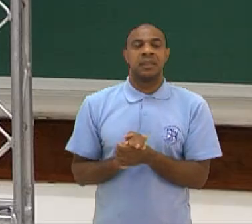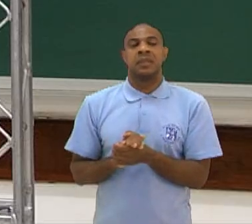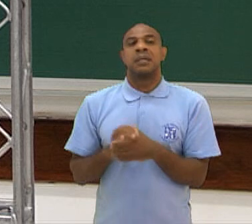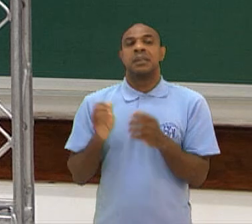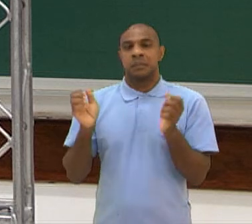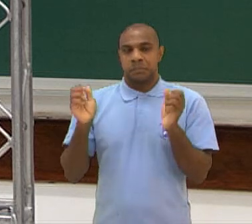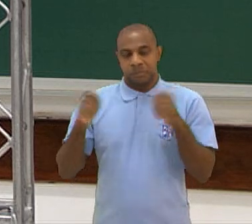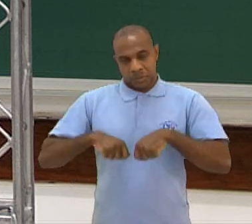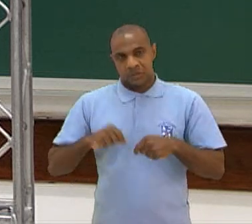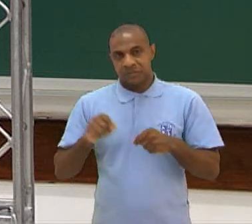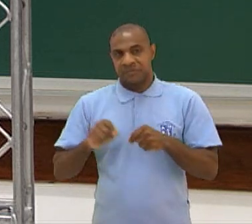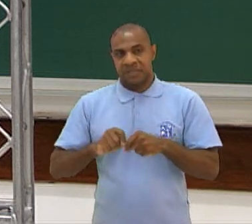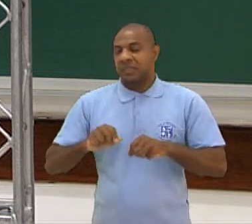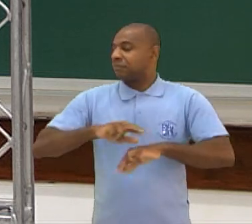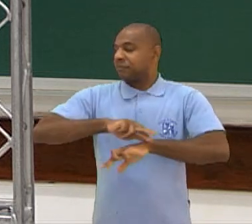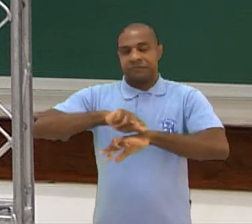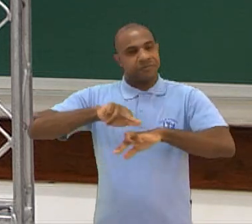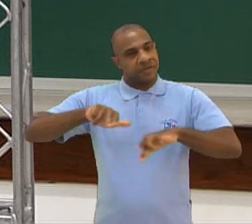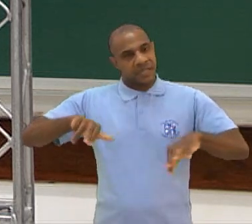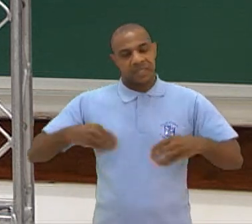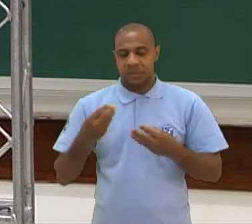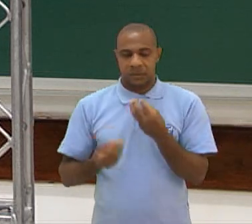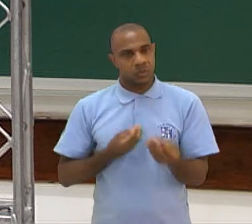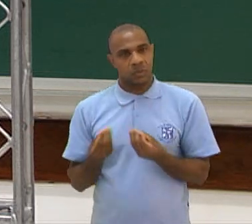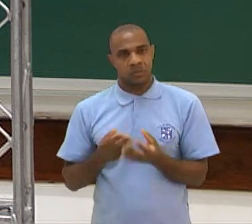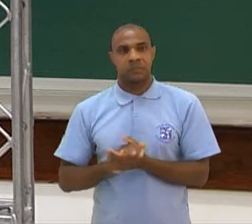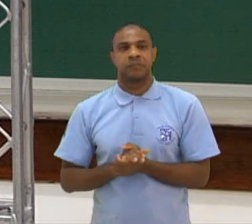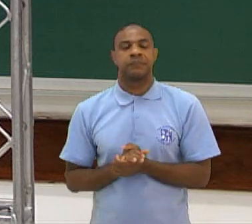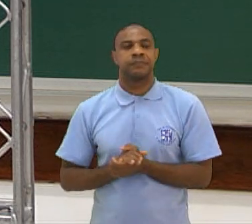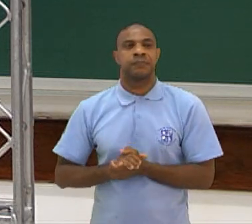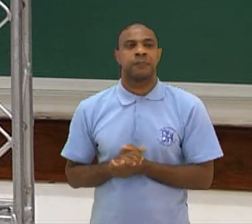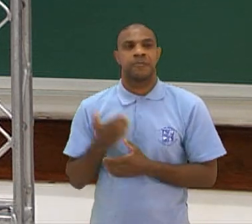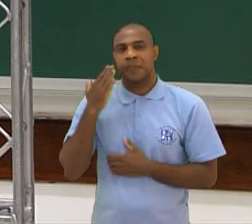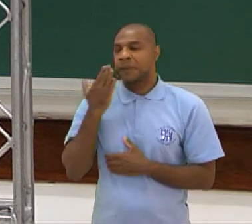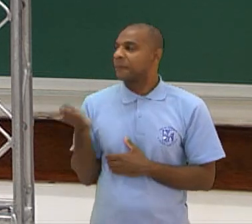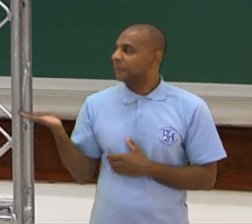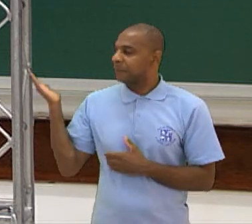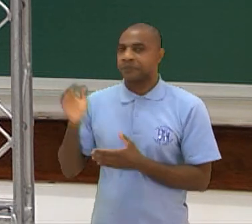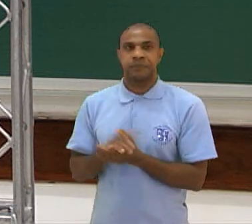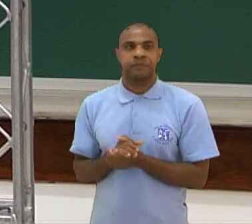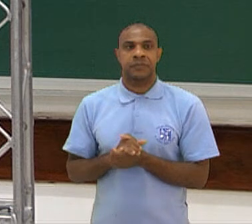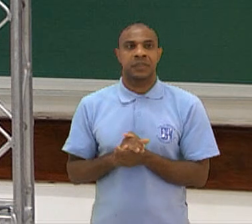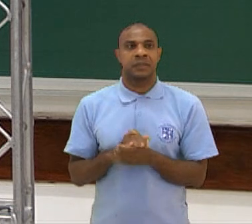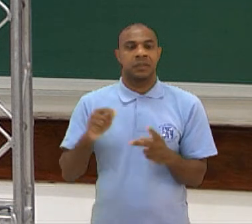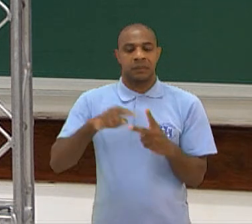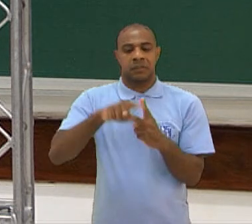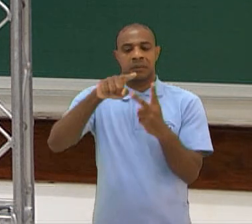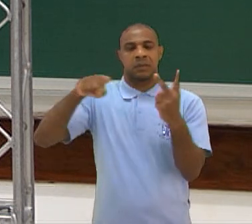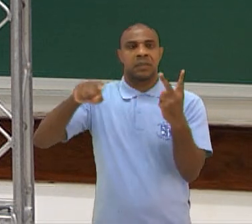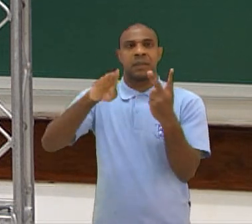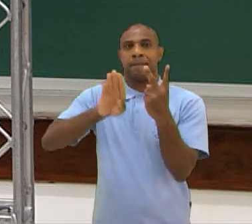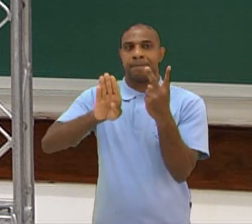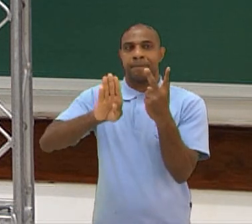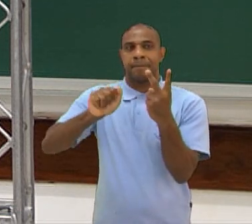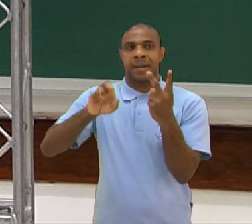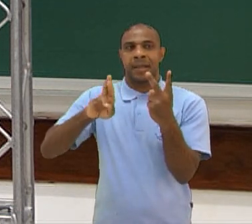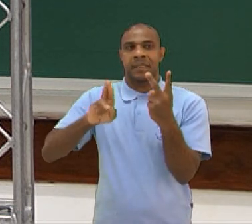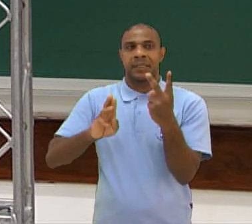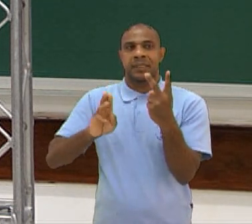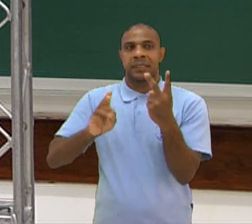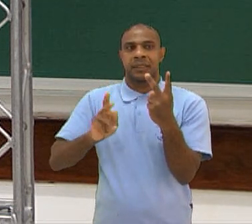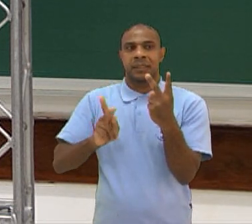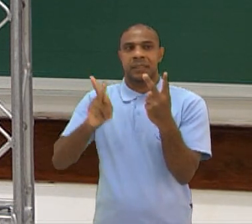1 vezes 4 dá 4. 0 vezes 2 vezes 1 dá 0. Diagonal secundária aqui. 0 vezes qualquer coisa